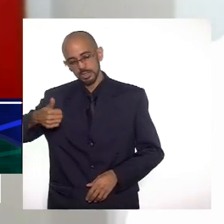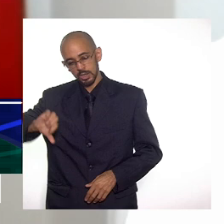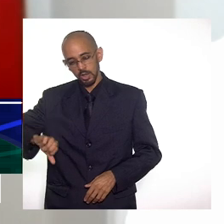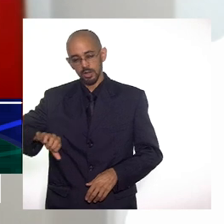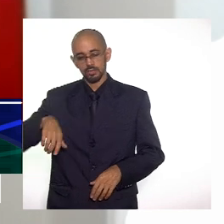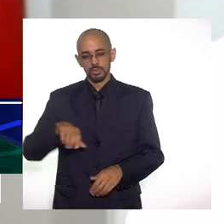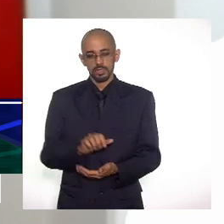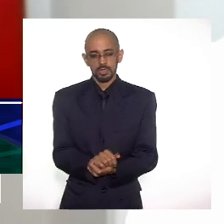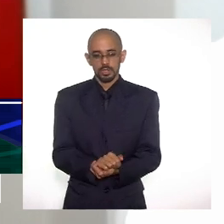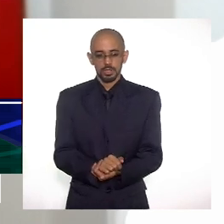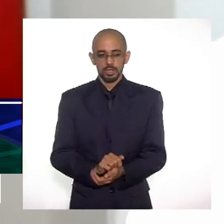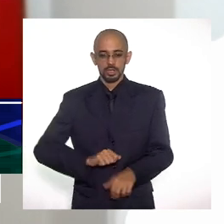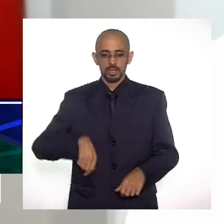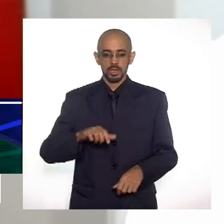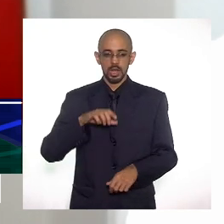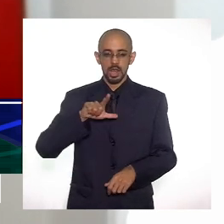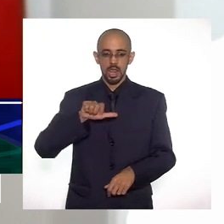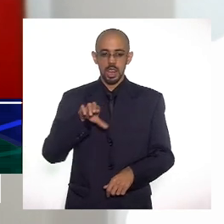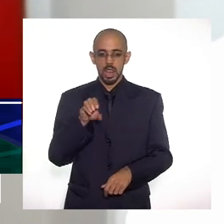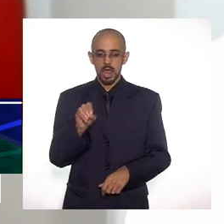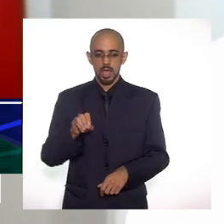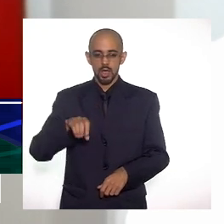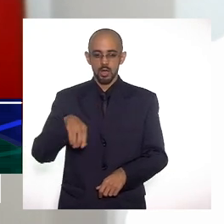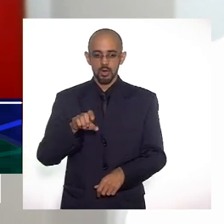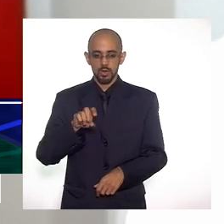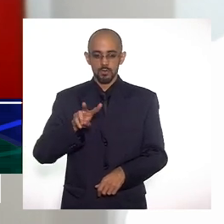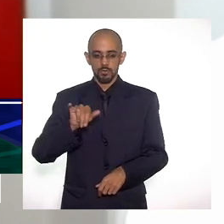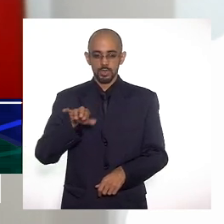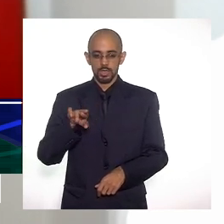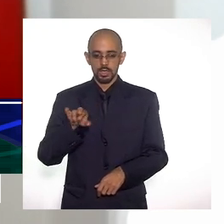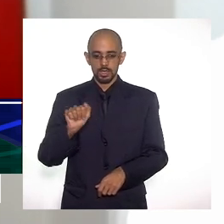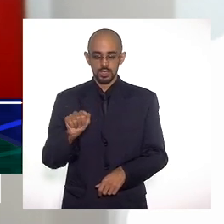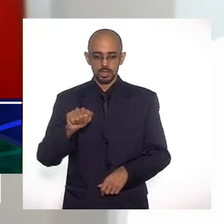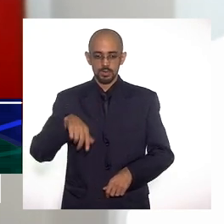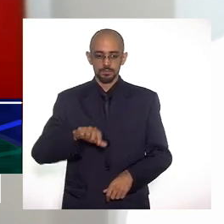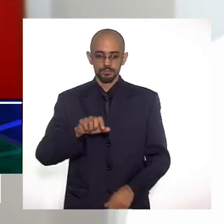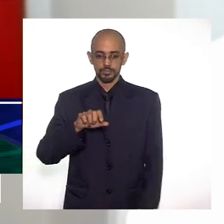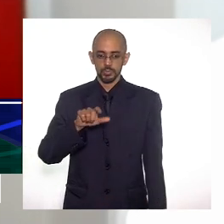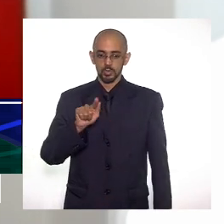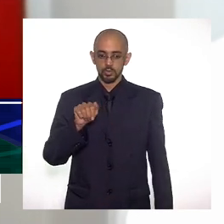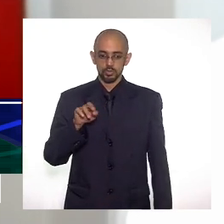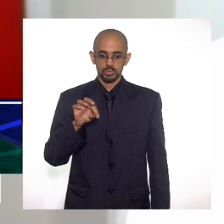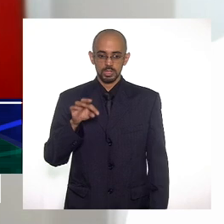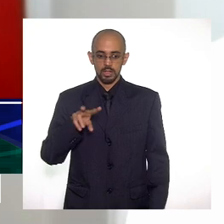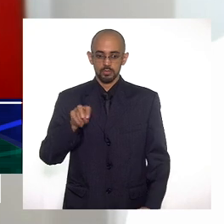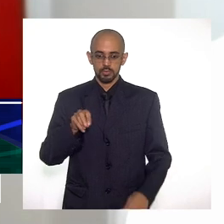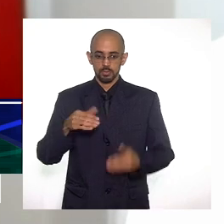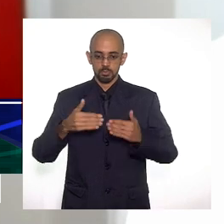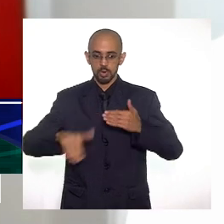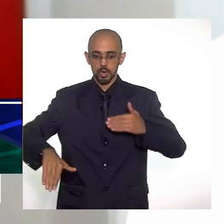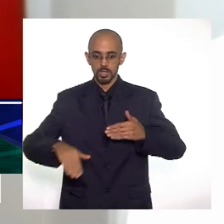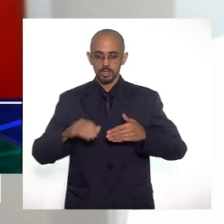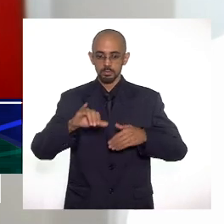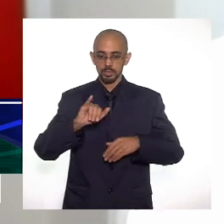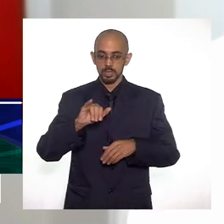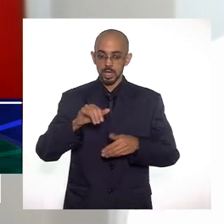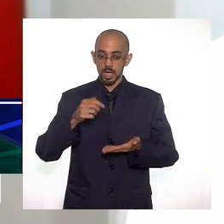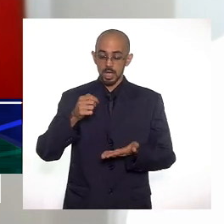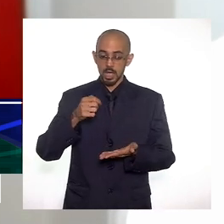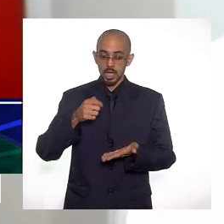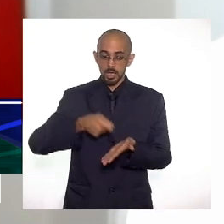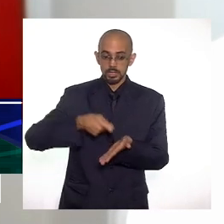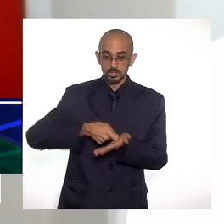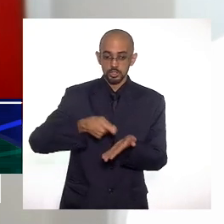Caiado, Márcio Canella, Léo Vieira, Daniel Librelon, Fábio Silva e Gustavo Tutuca, que proíbe a cobrança de ICMS sobre os serviços públicos